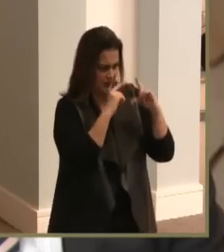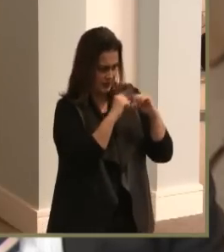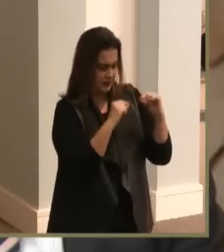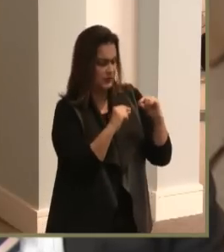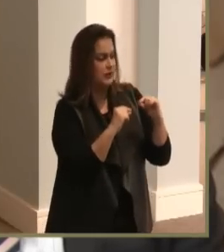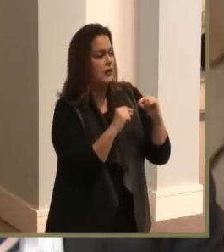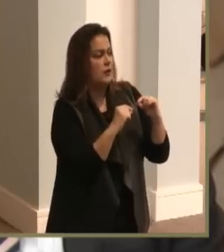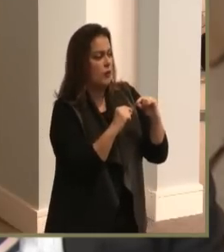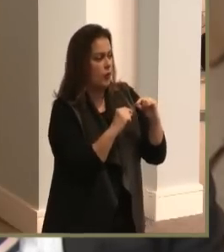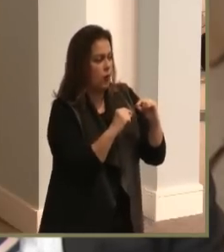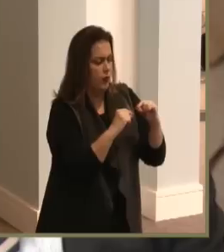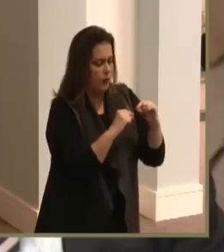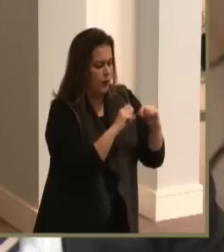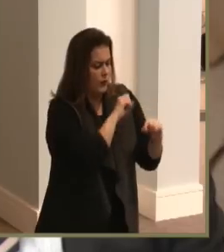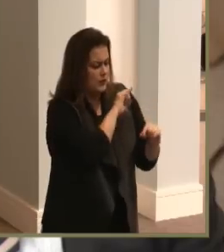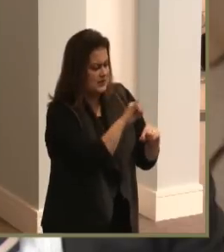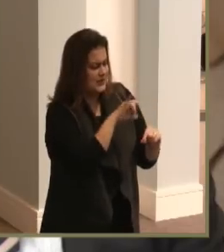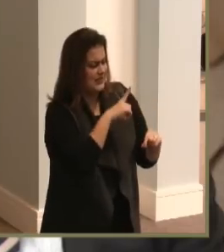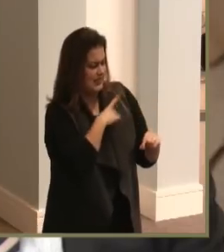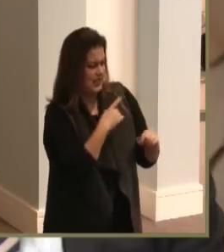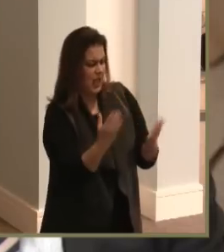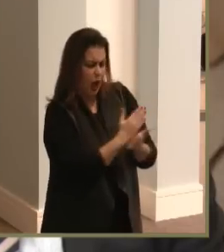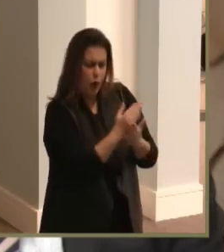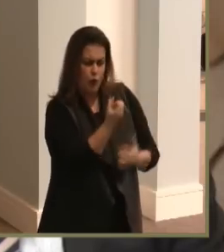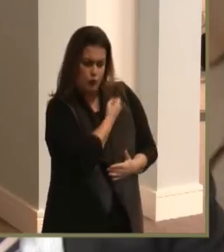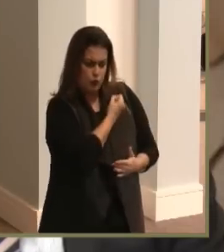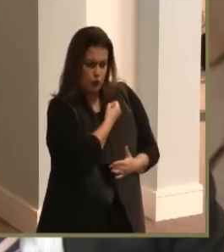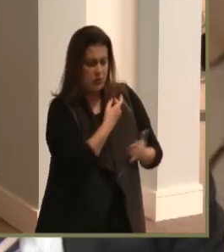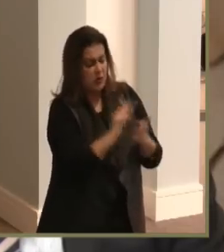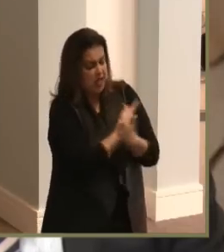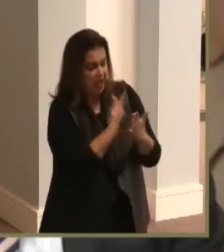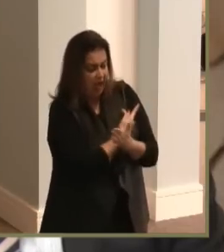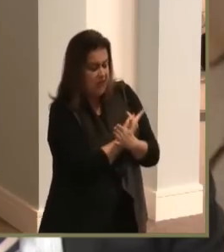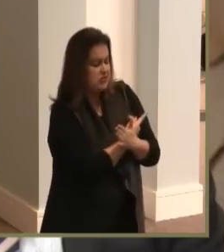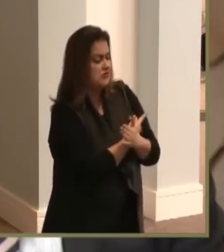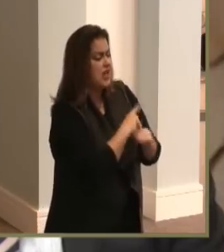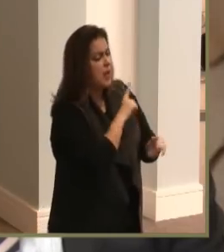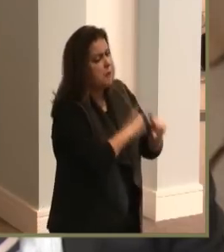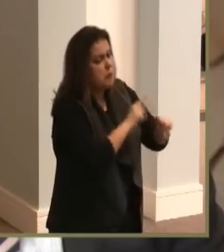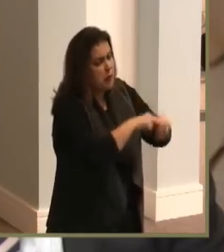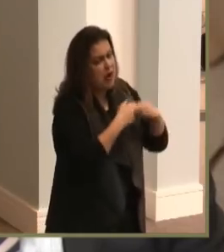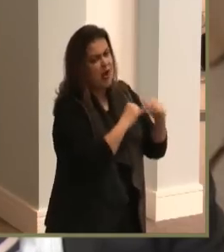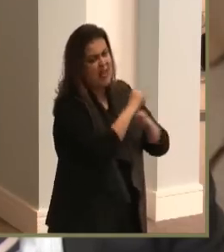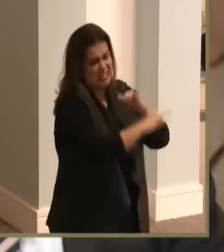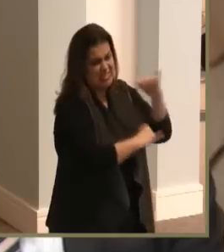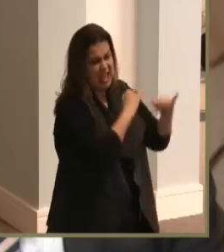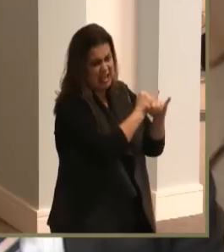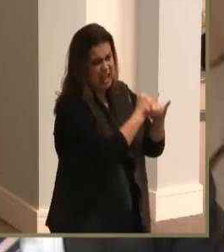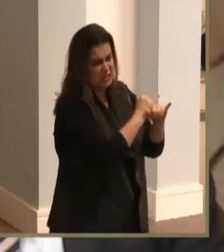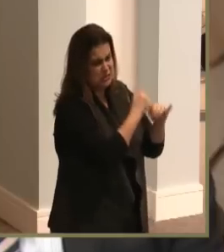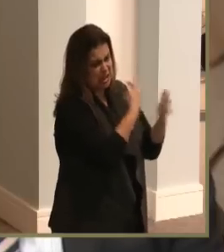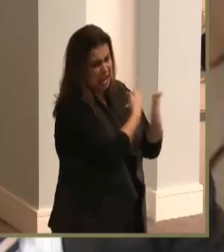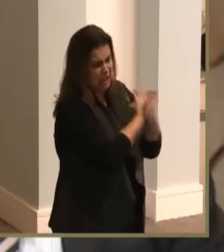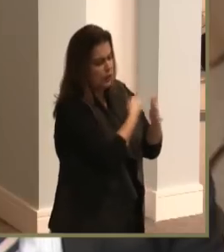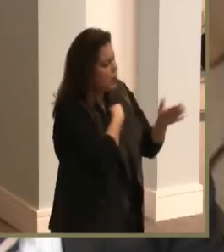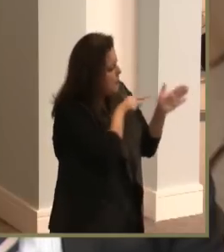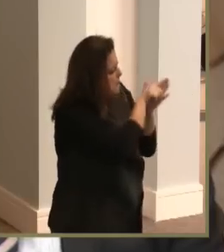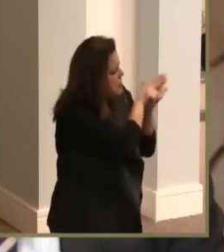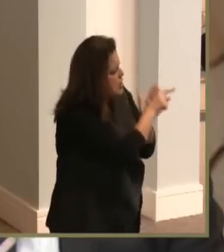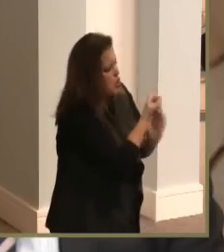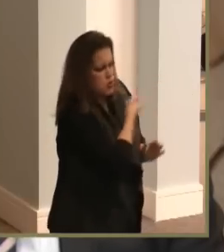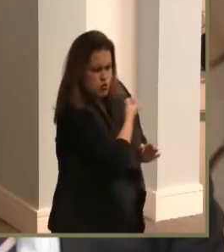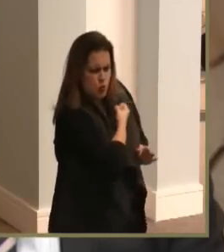alguma desatualização é em decorrência do site. Eu fiz uma pesquisa com relação a alguns